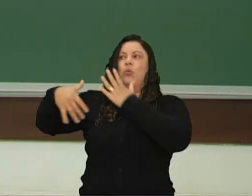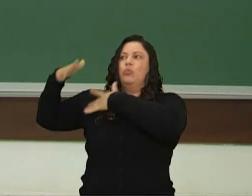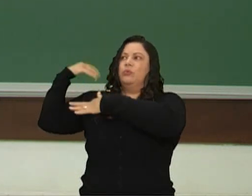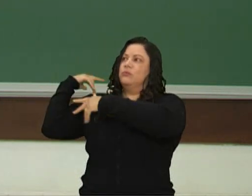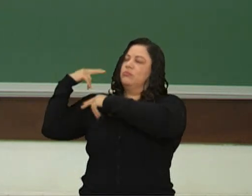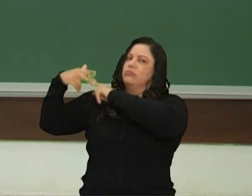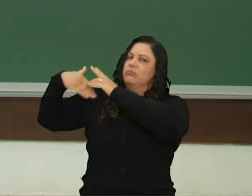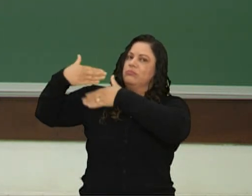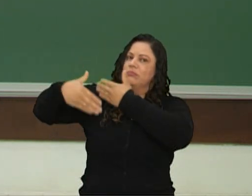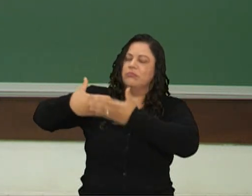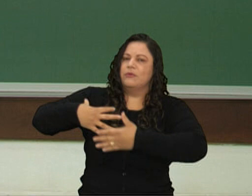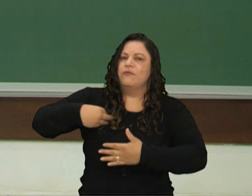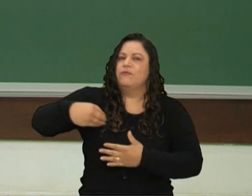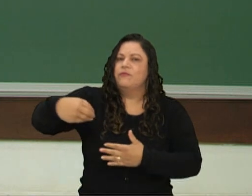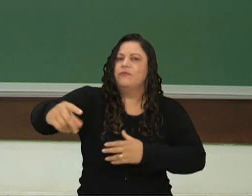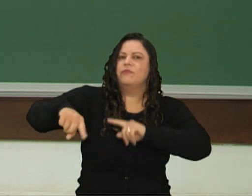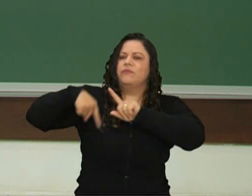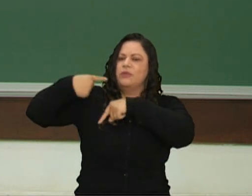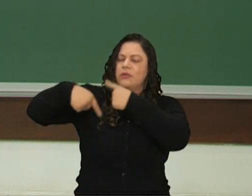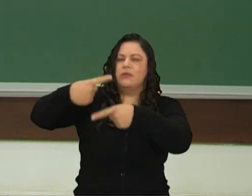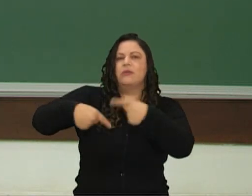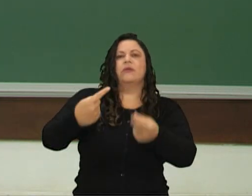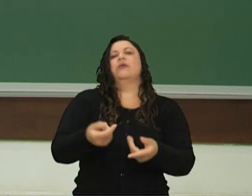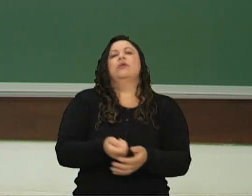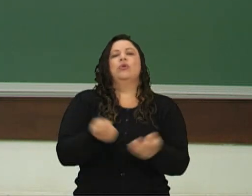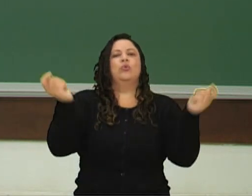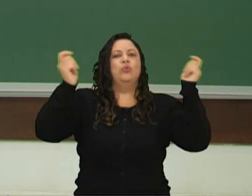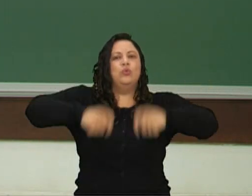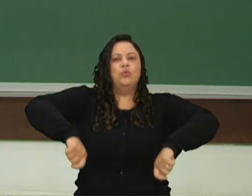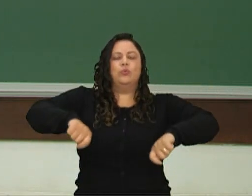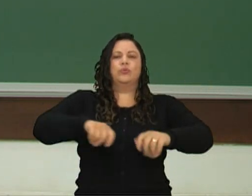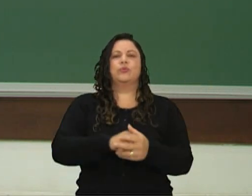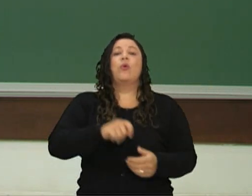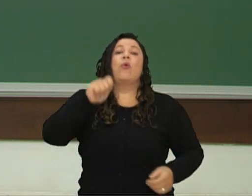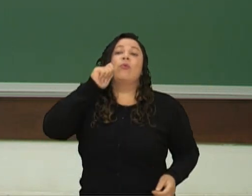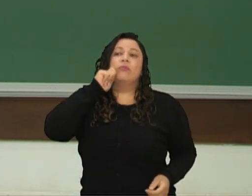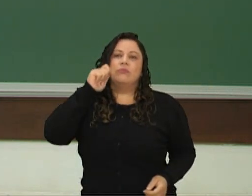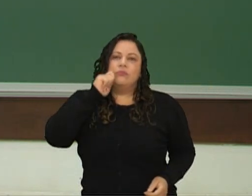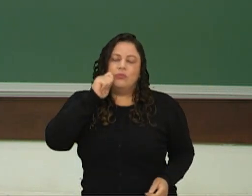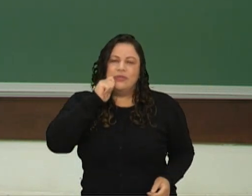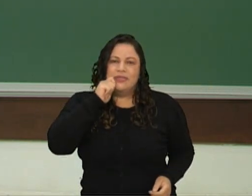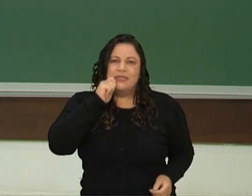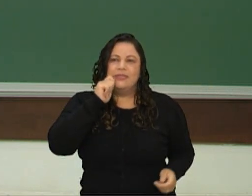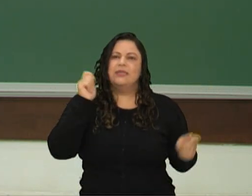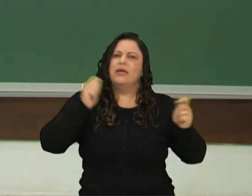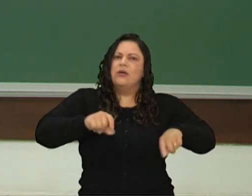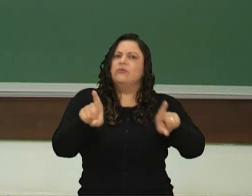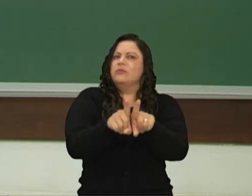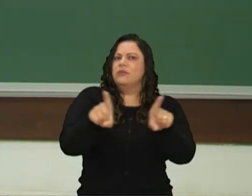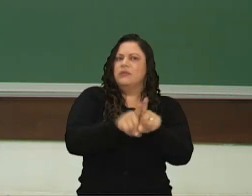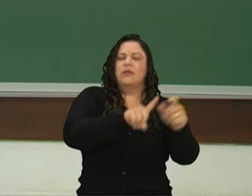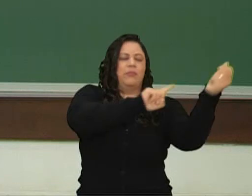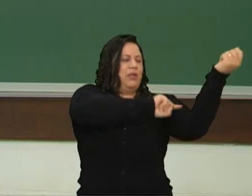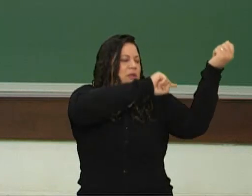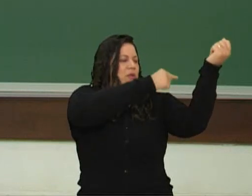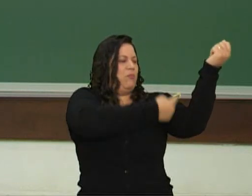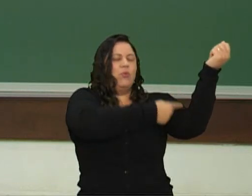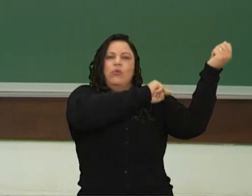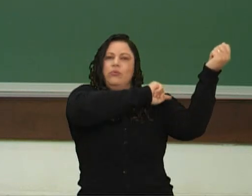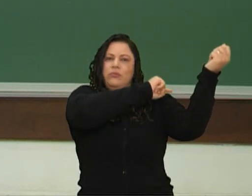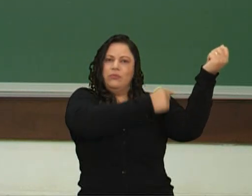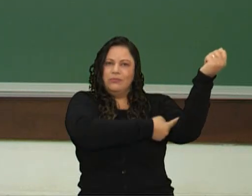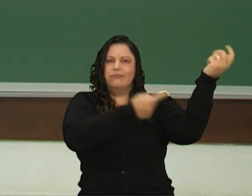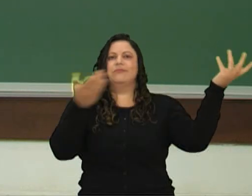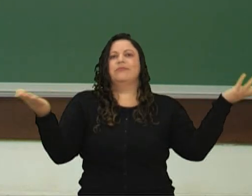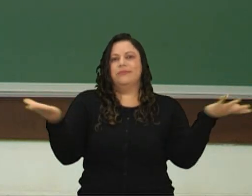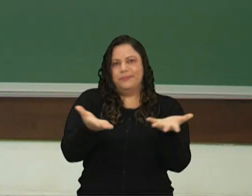imigrantes ucranianos e poloneses. Então eles vieram para... É a quarta matriz religiosa que veio para o Brasil no processo de